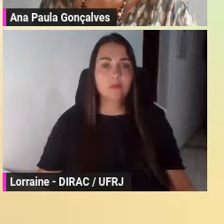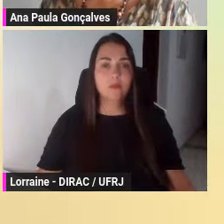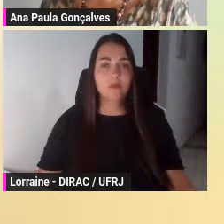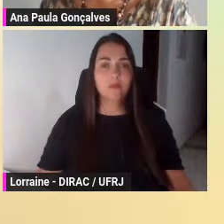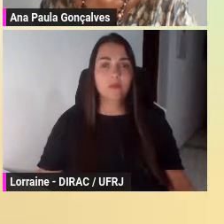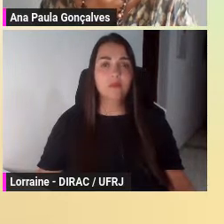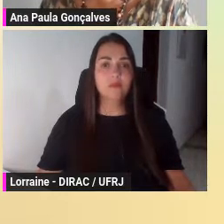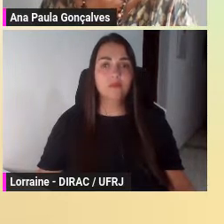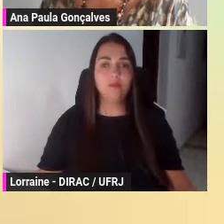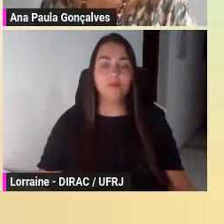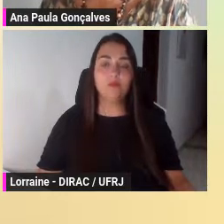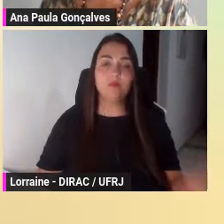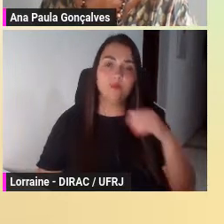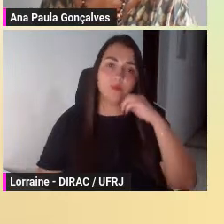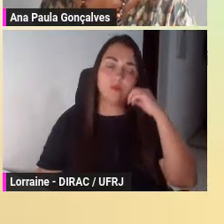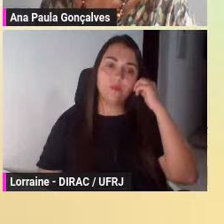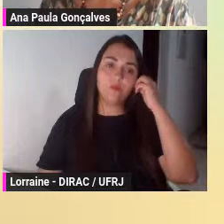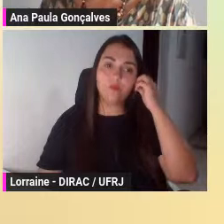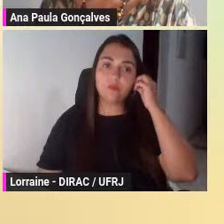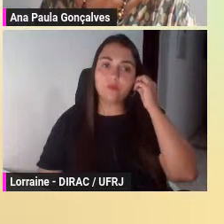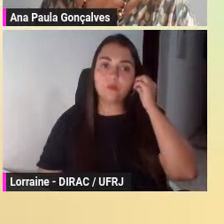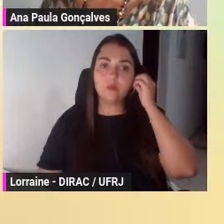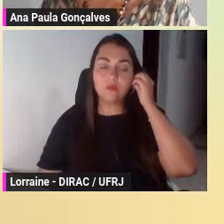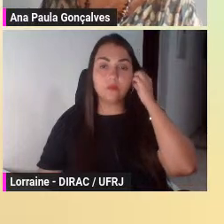Pode avançar, por favor.